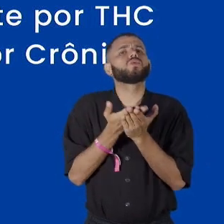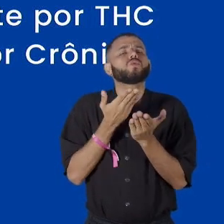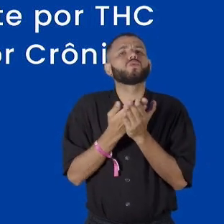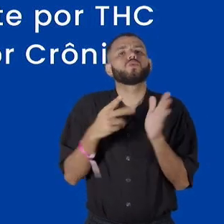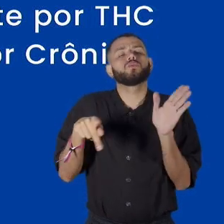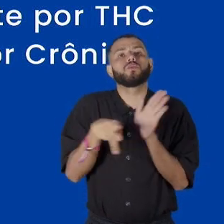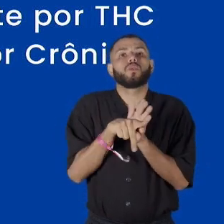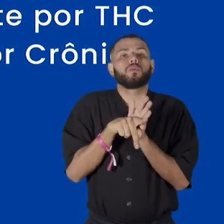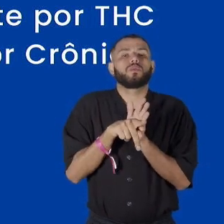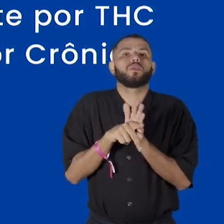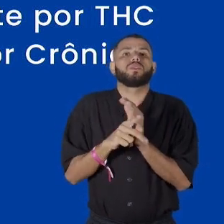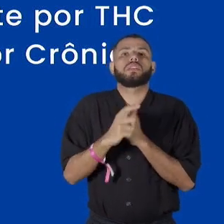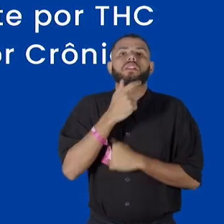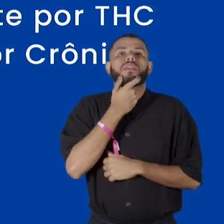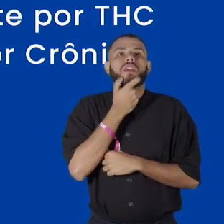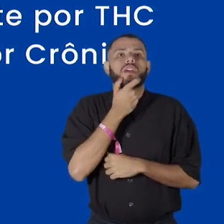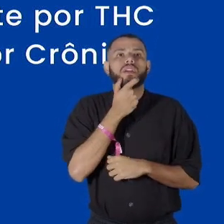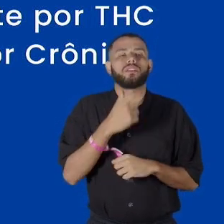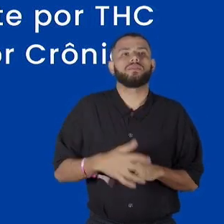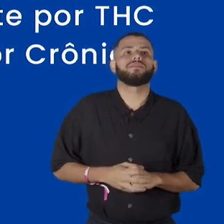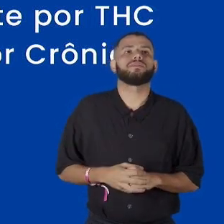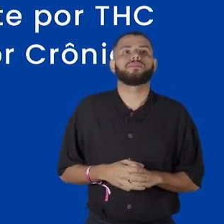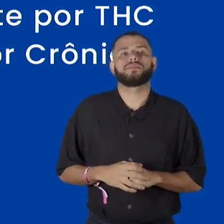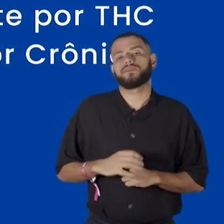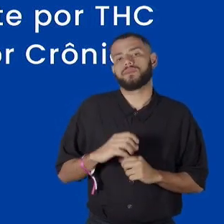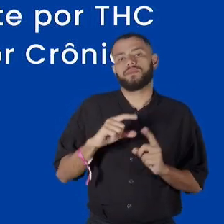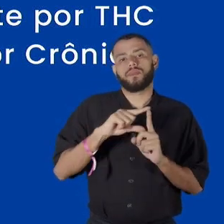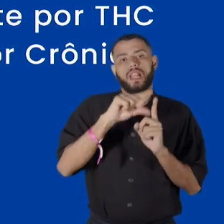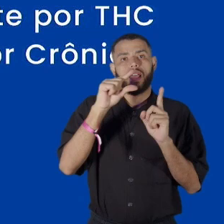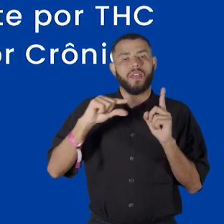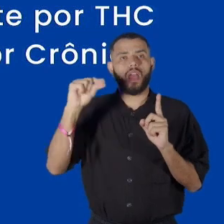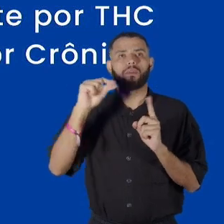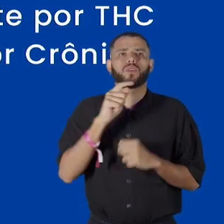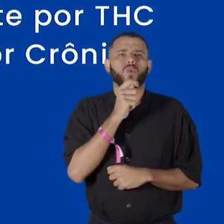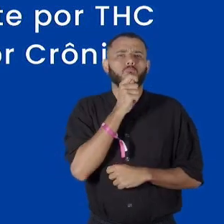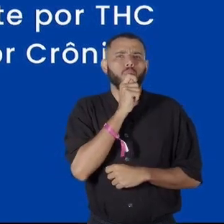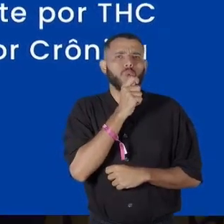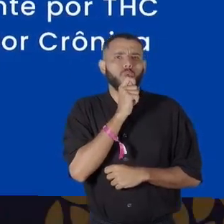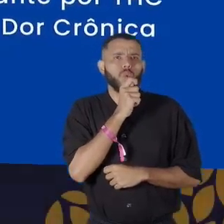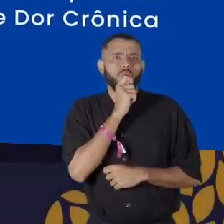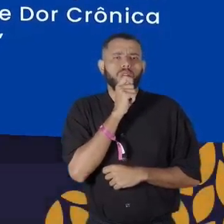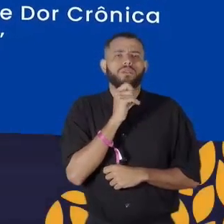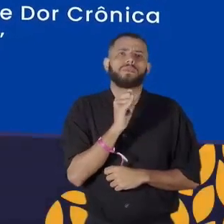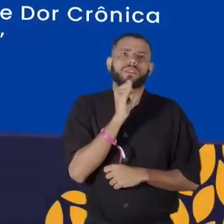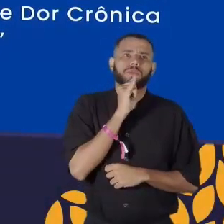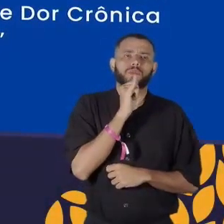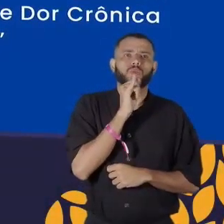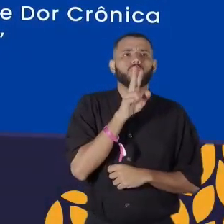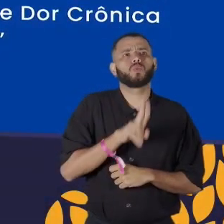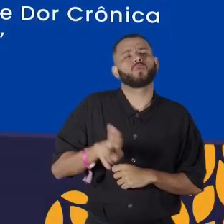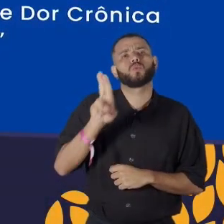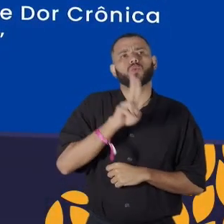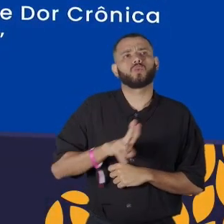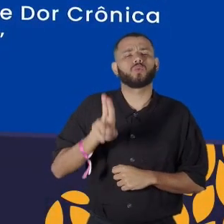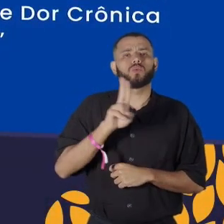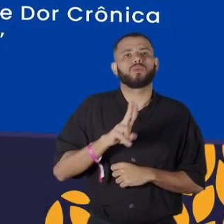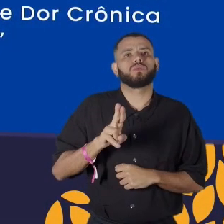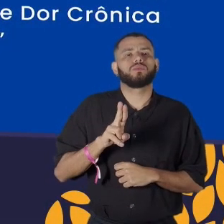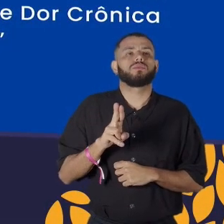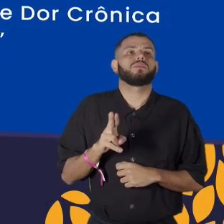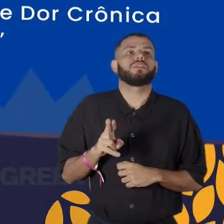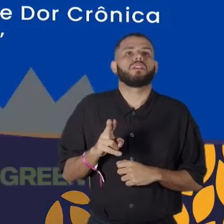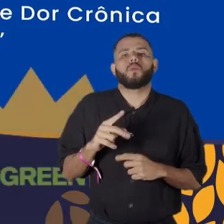Unido. Lá no Reino Unido, a cannabis fumada, por exemplo, de uso recreativo, uso adulto, não é